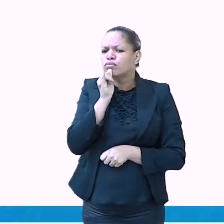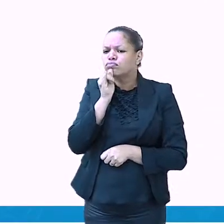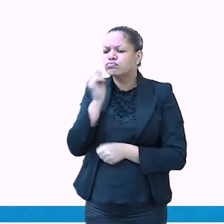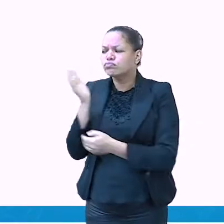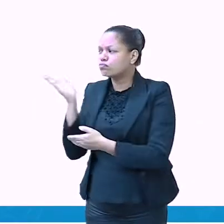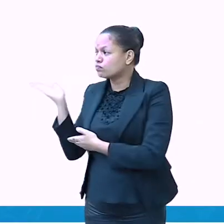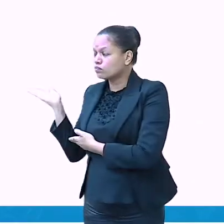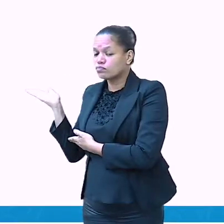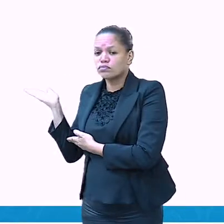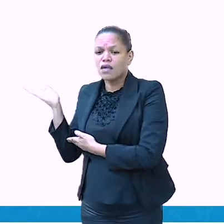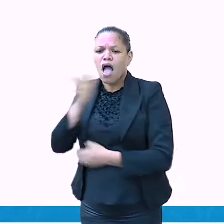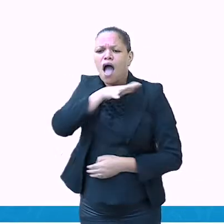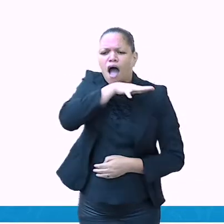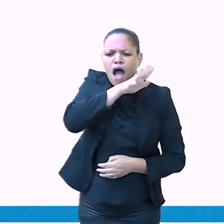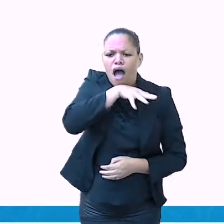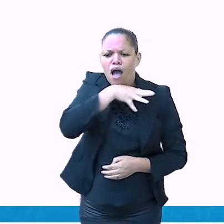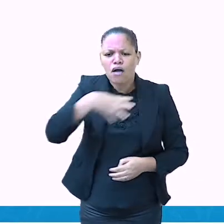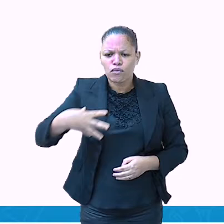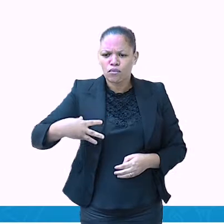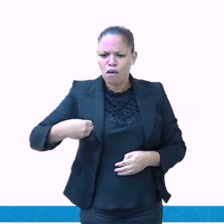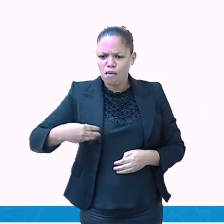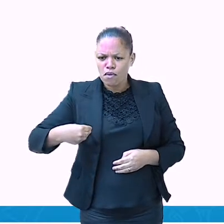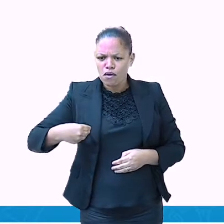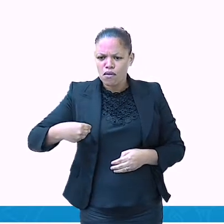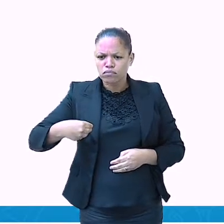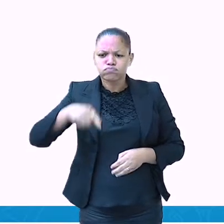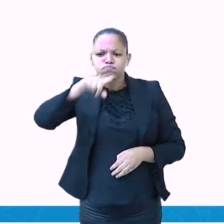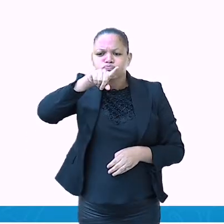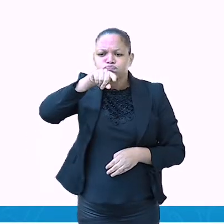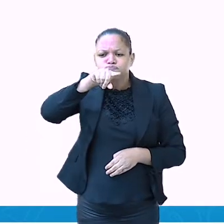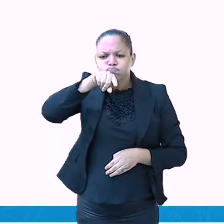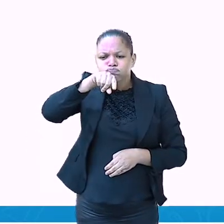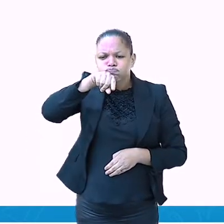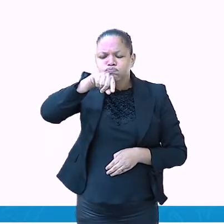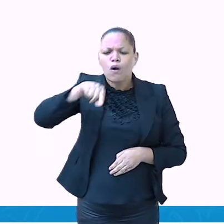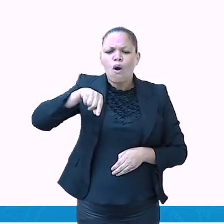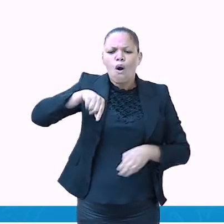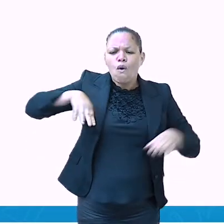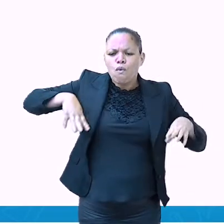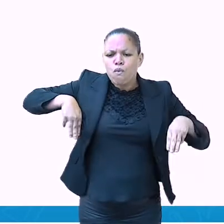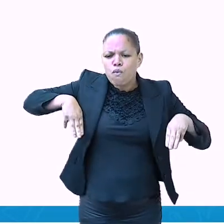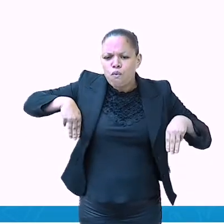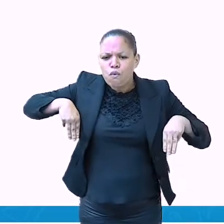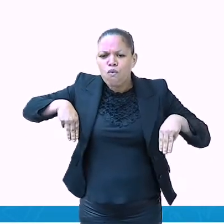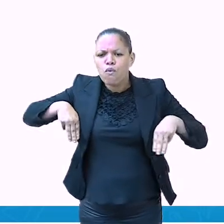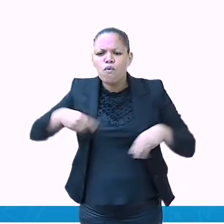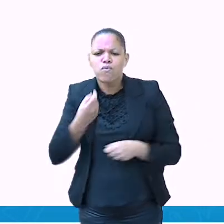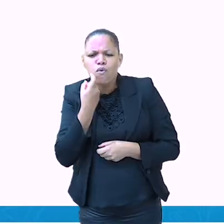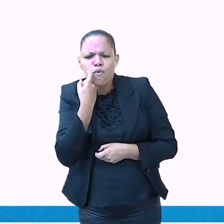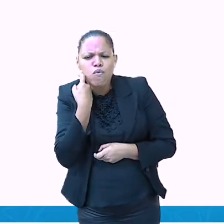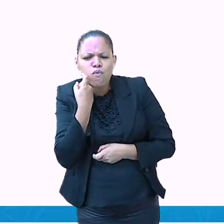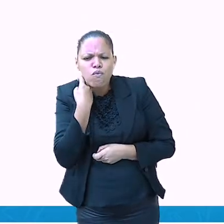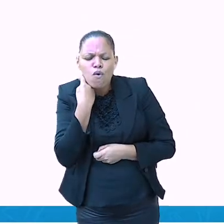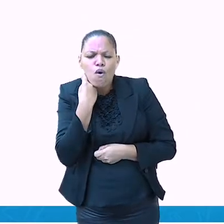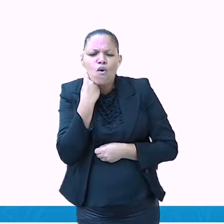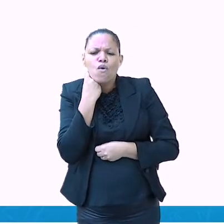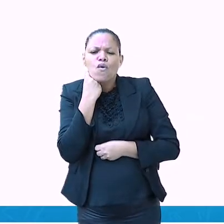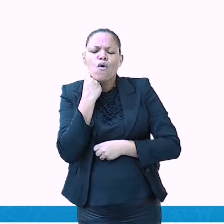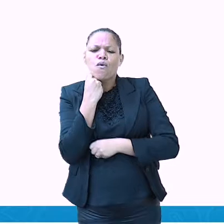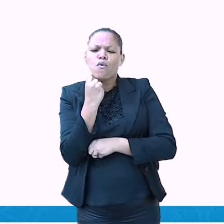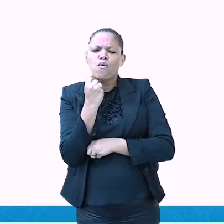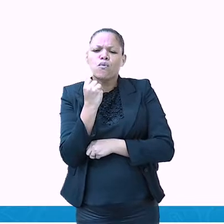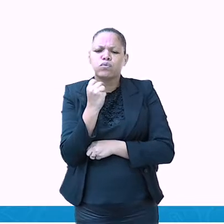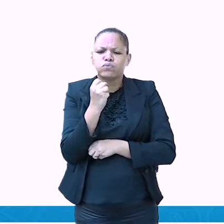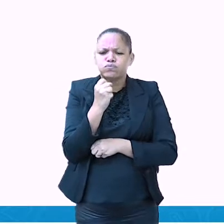mamíferos, aves, peixes, répteis e anfíbios. Na aula passada,